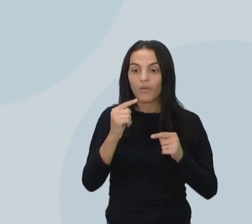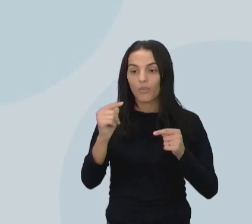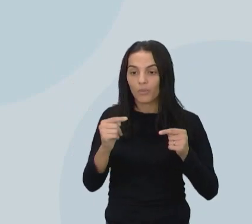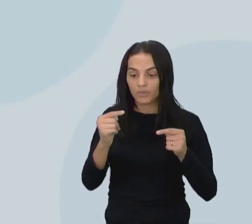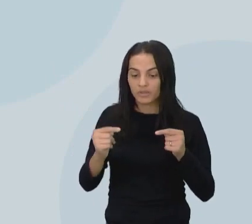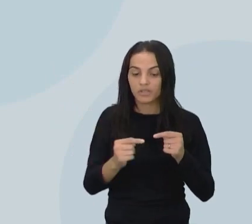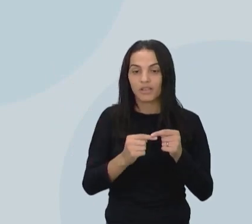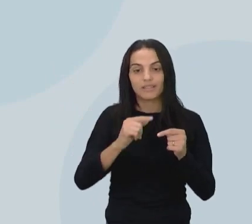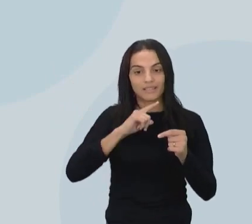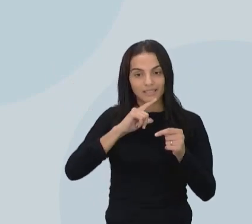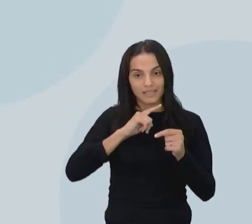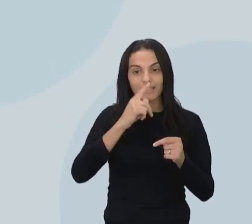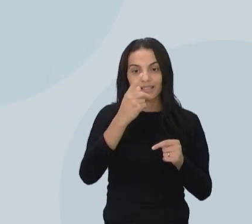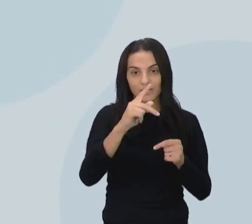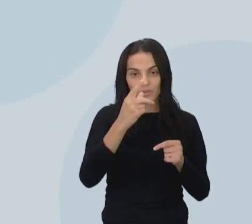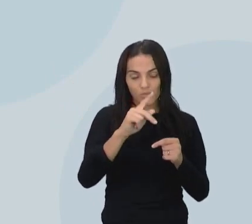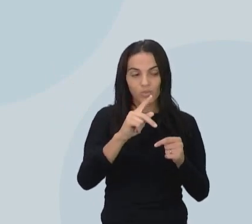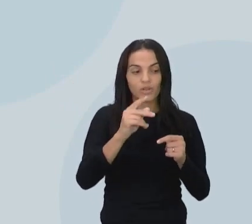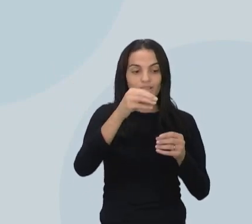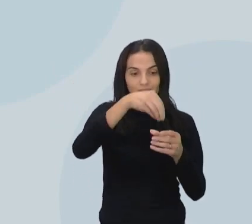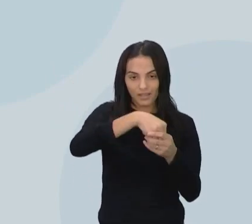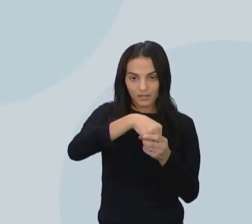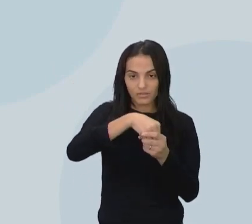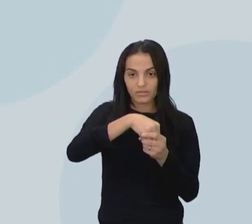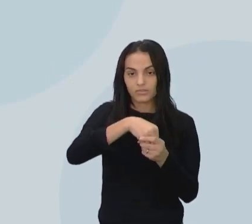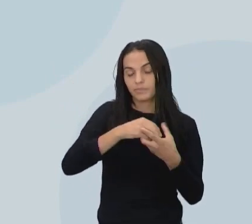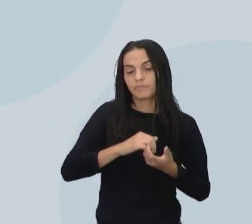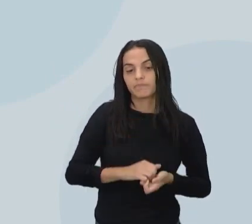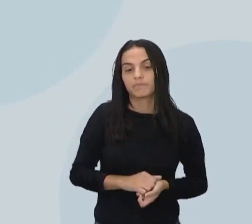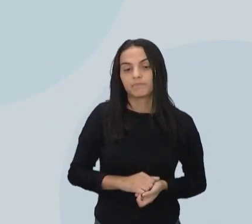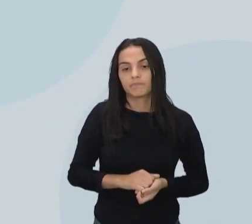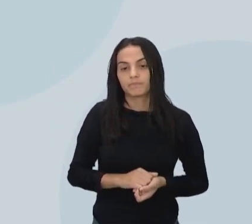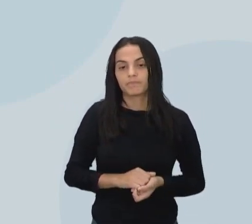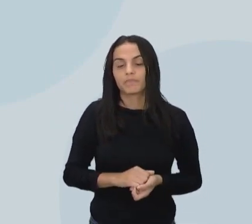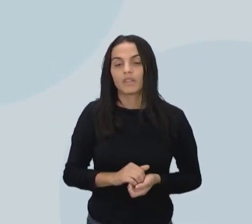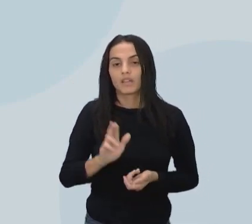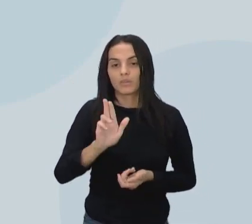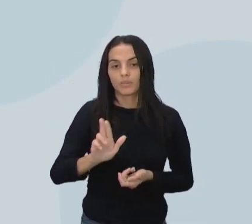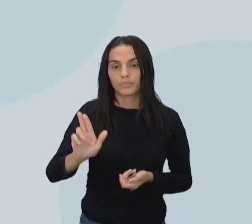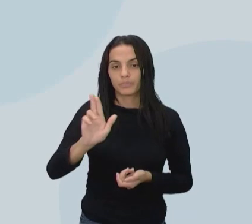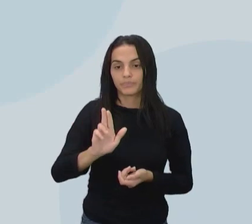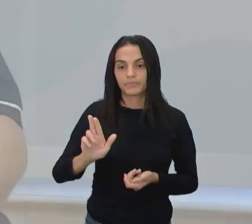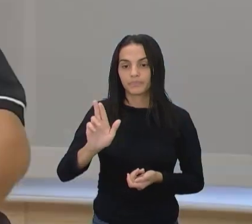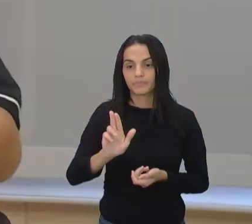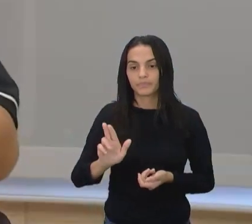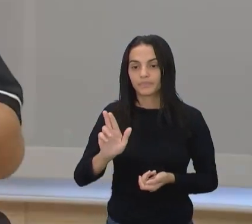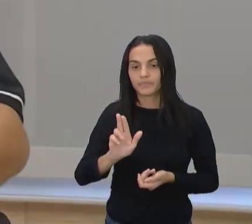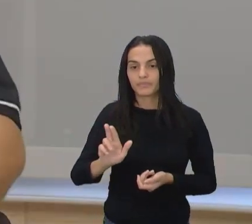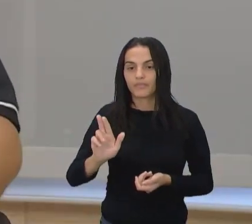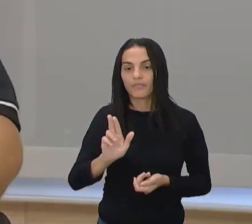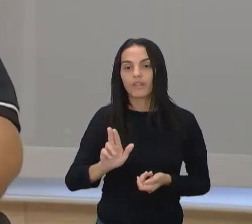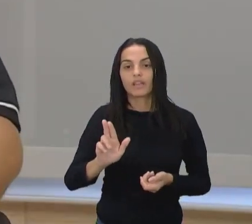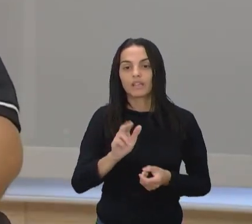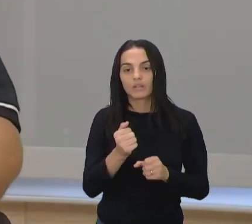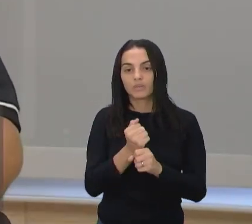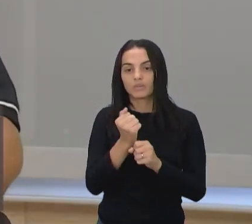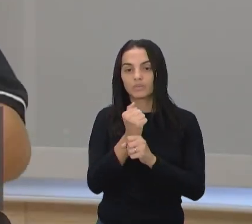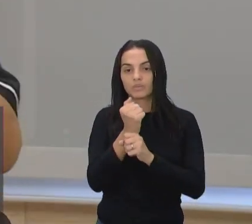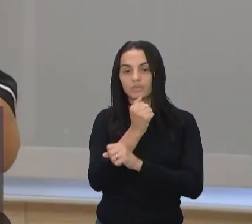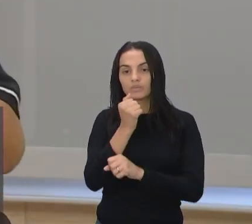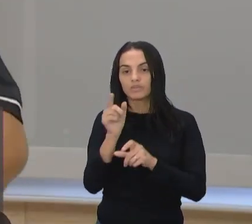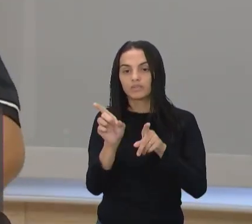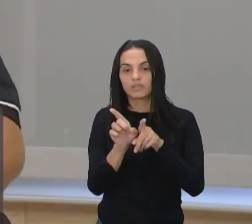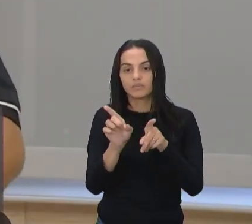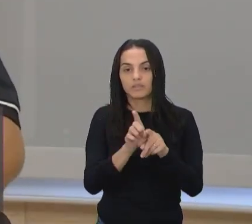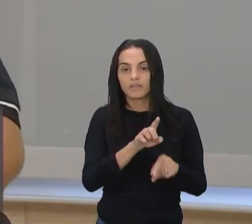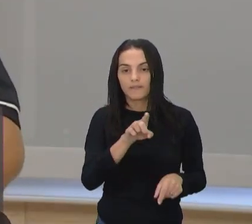que tem na sua constituição o amianto, é uma espécie de esmeril que é usado em construções. E